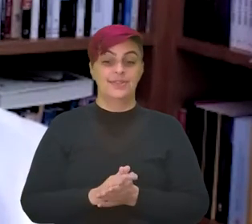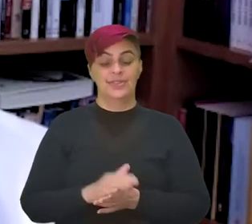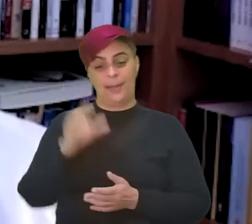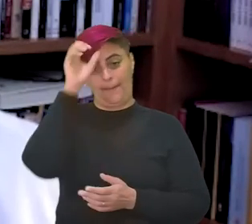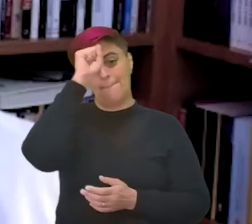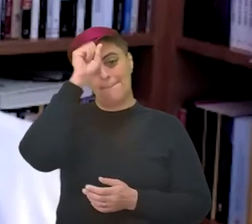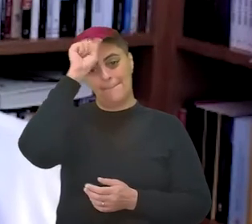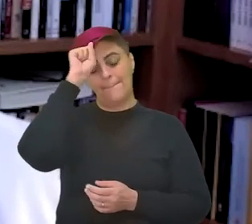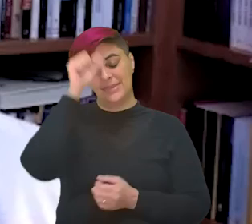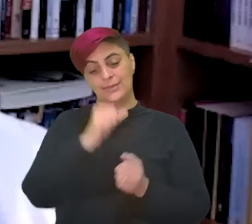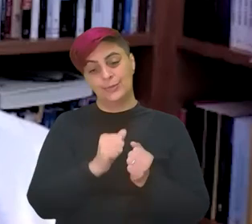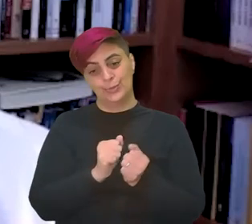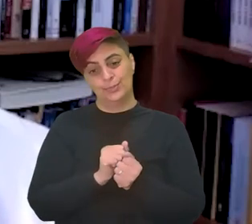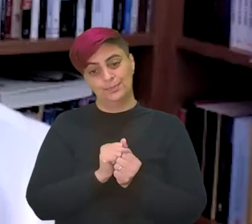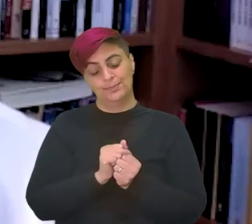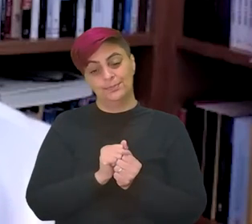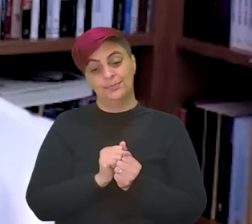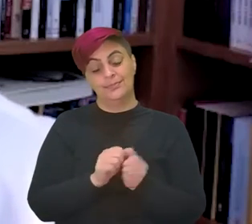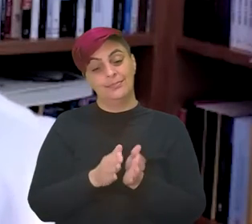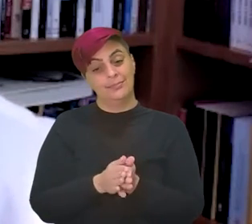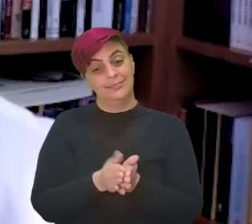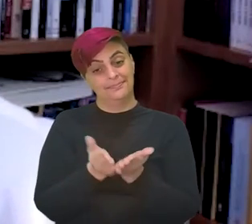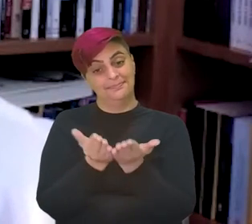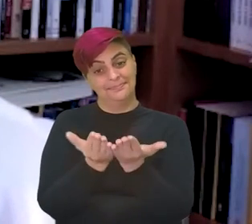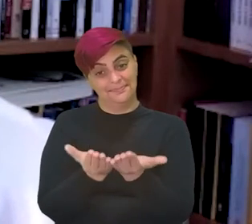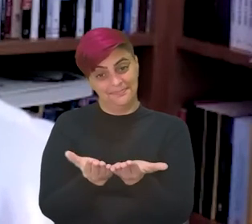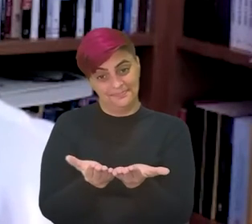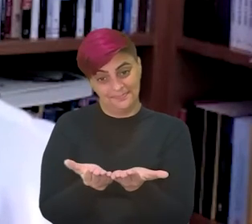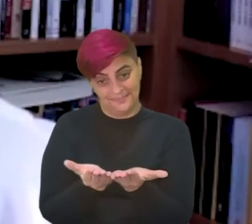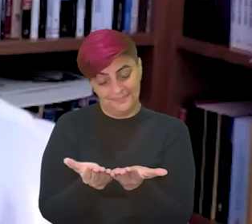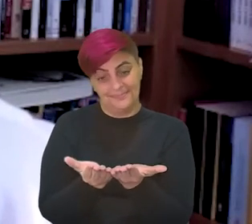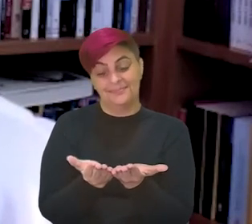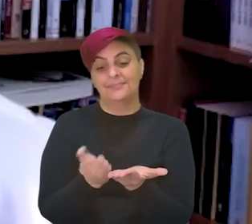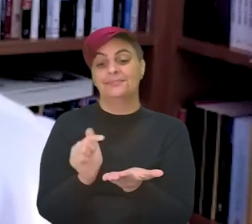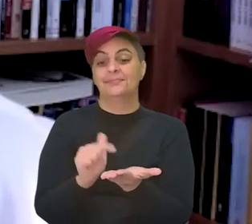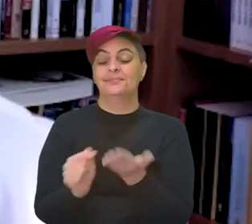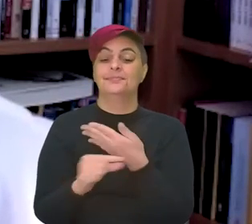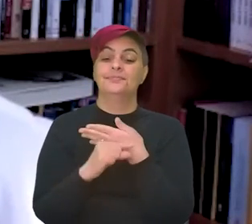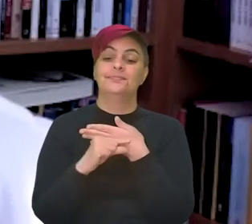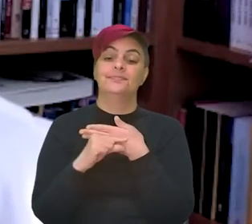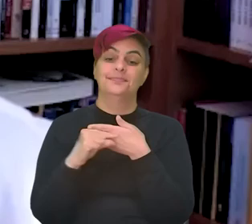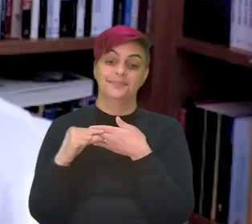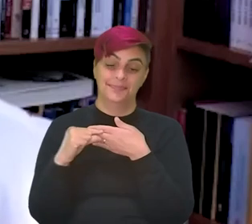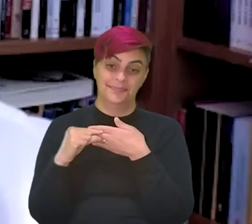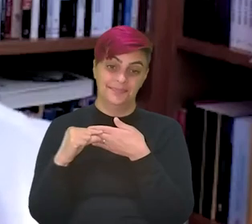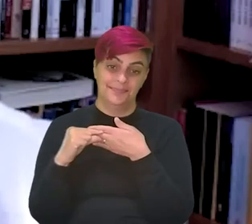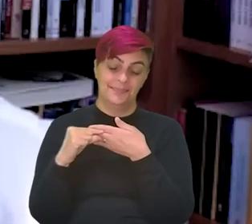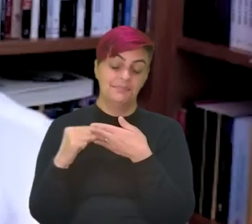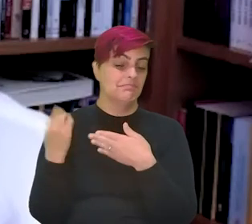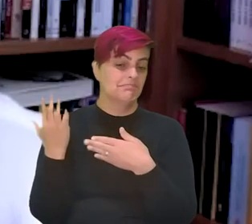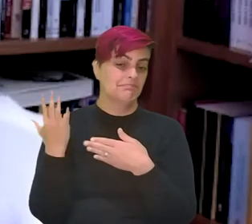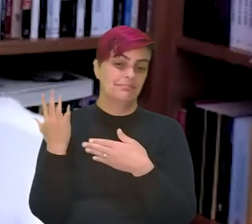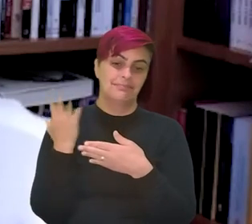isso com Malinowski, né? E Argonautas, enfim, o título é